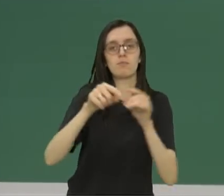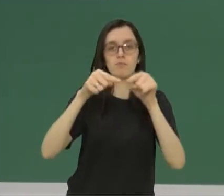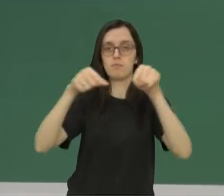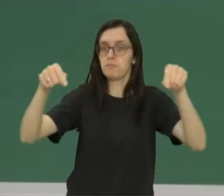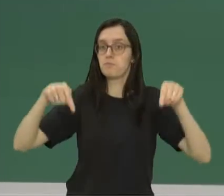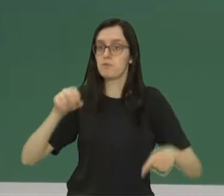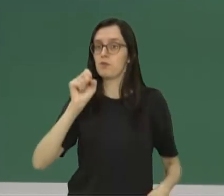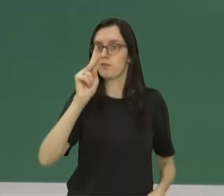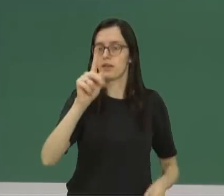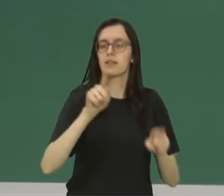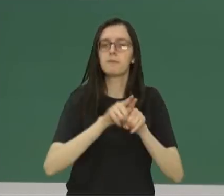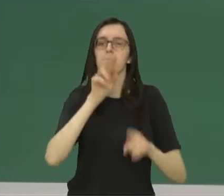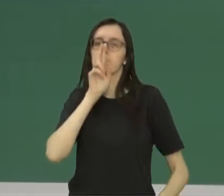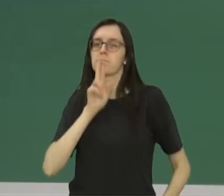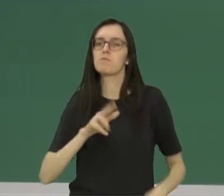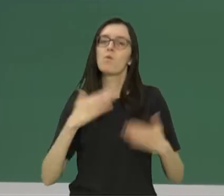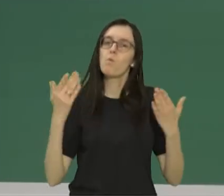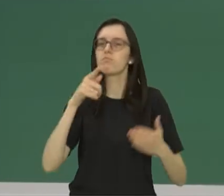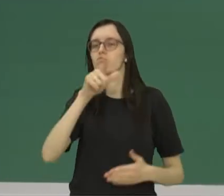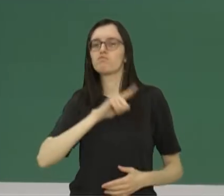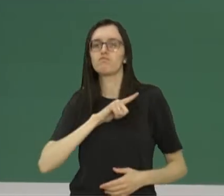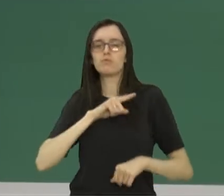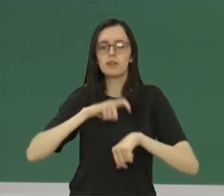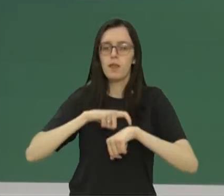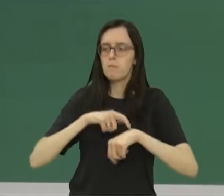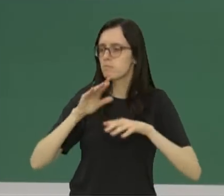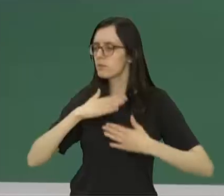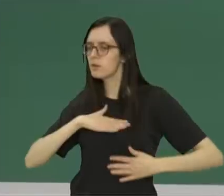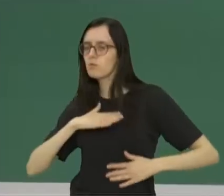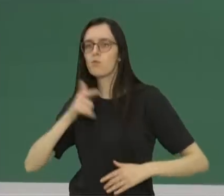Classroom, ok? E responder quando vocês tiverem aí um